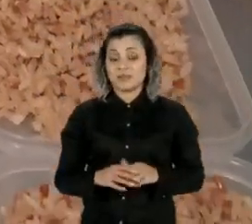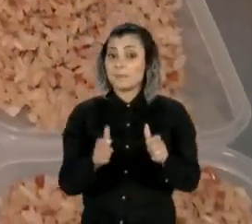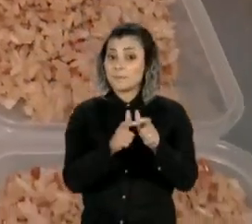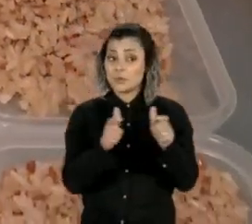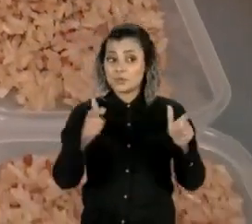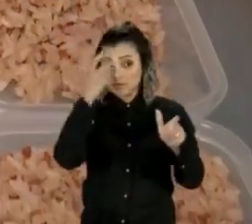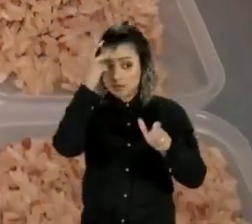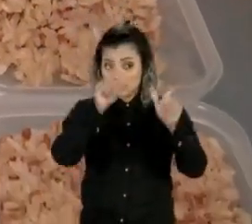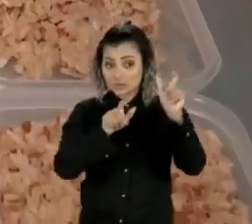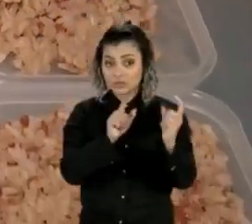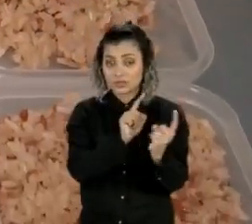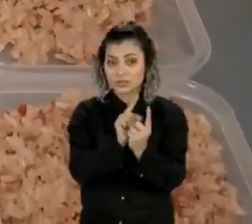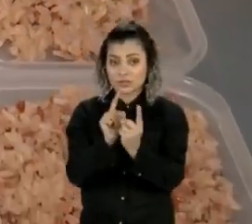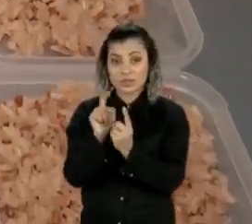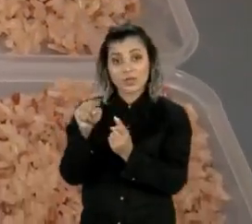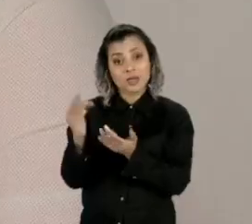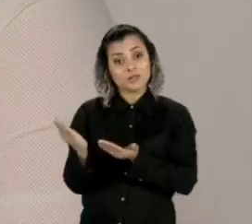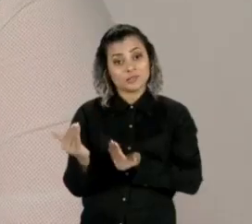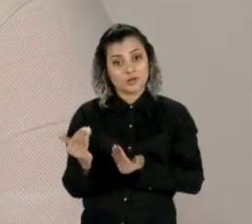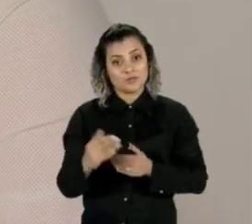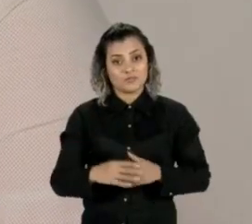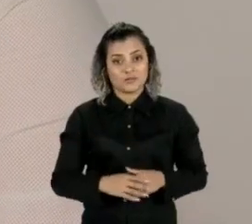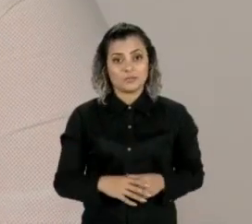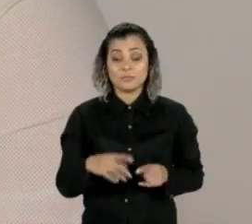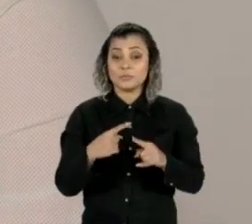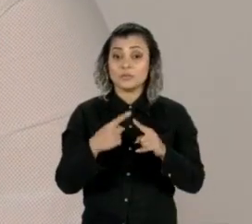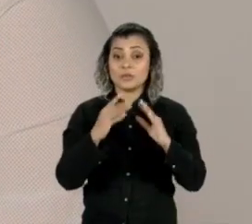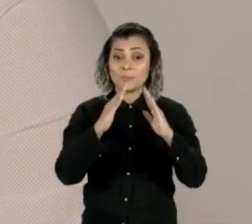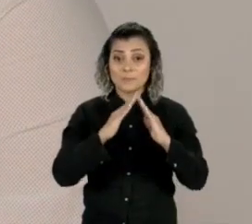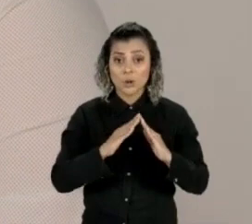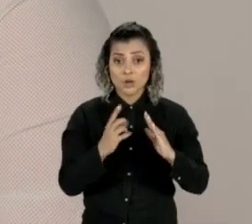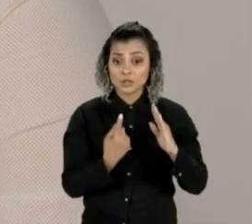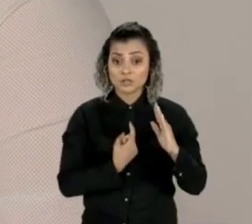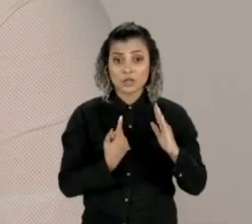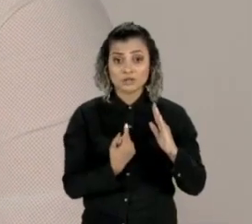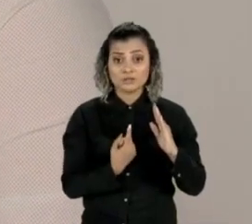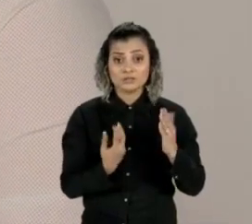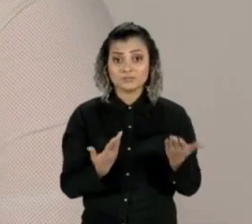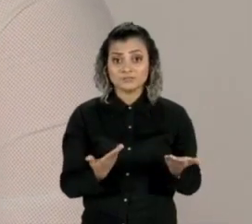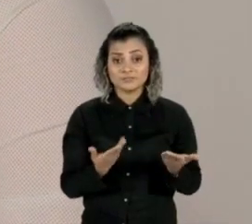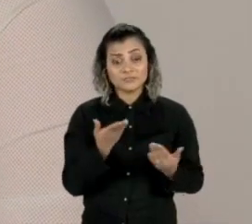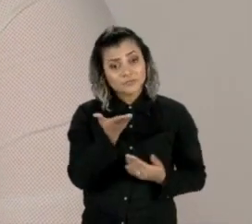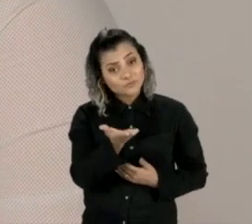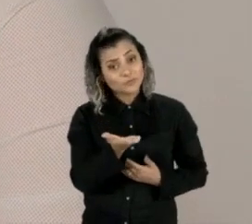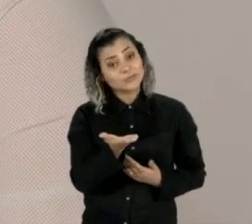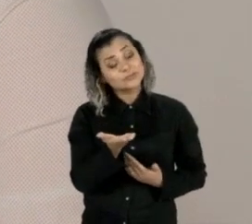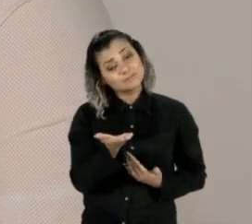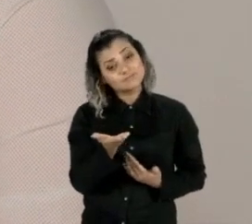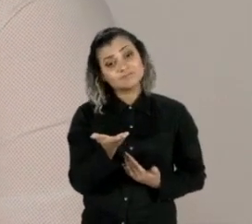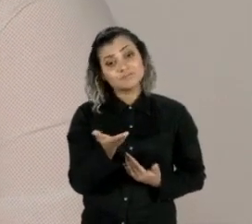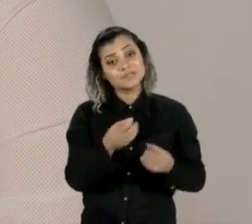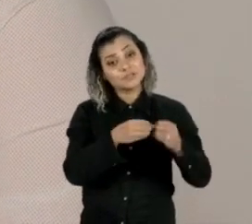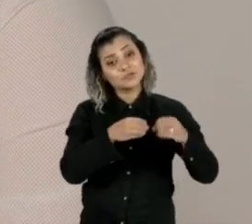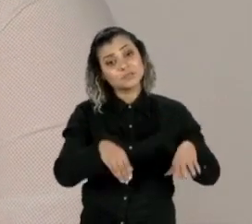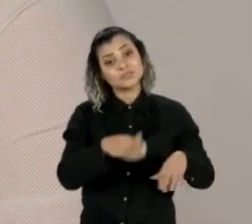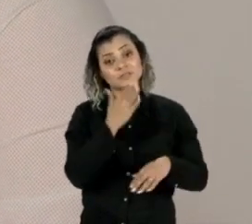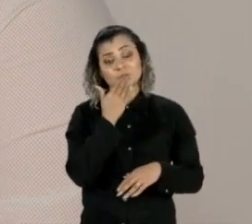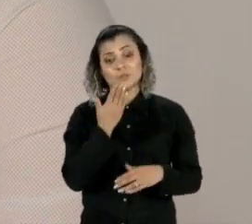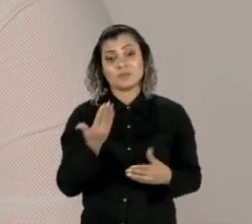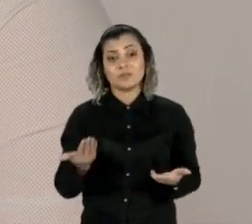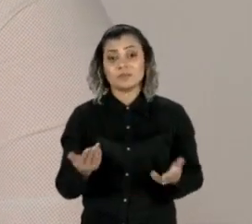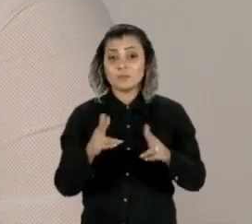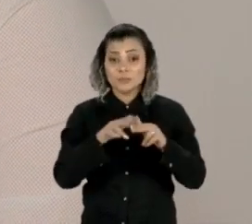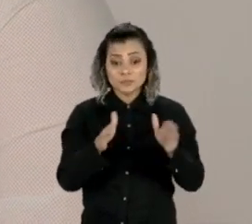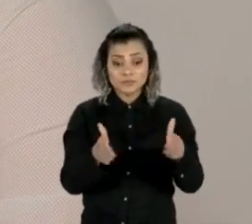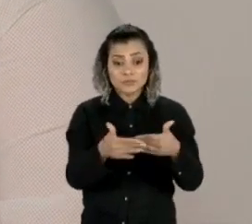dos clientes é formada por jovens. Se você mora sozinho, você desperdiça muita comida. Então a